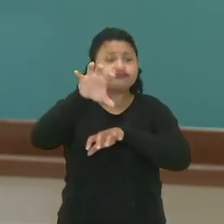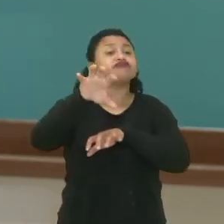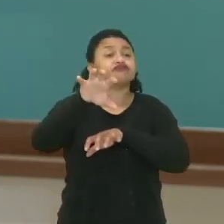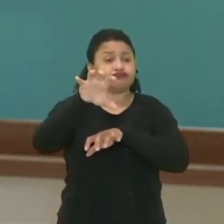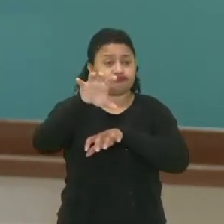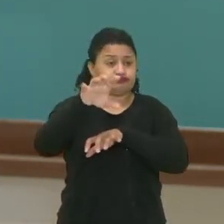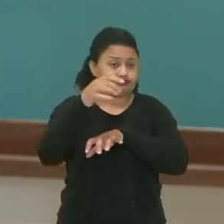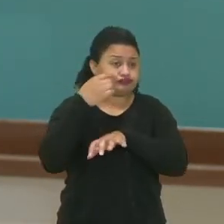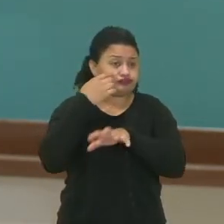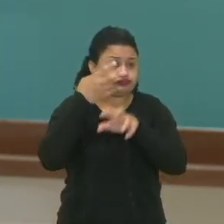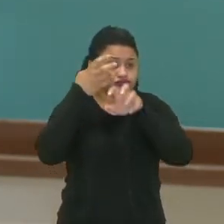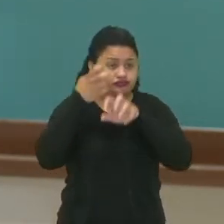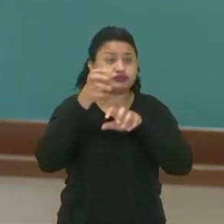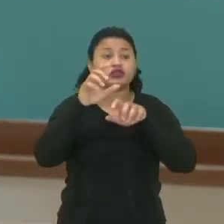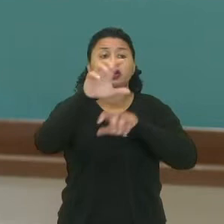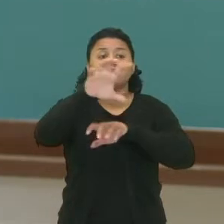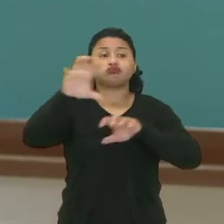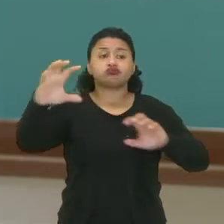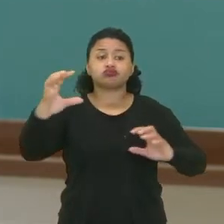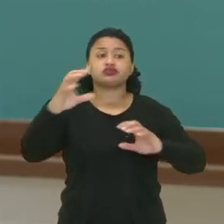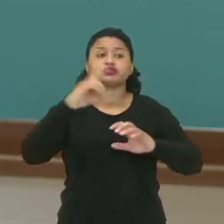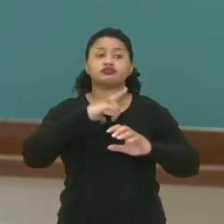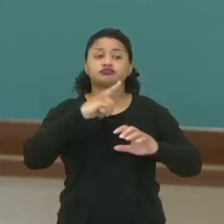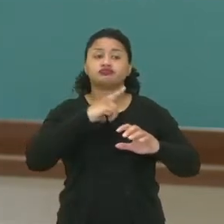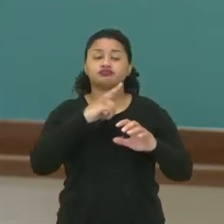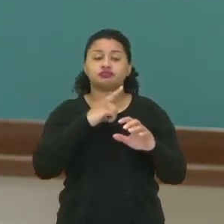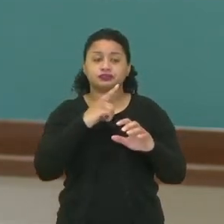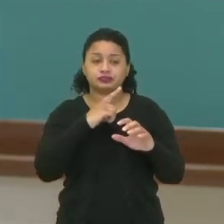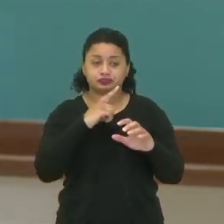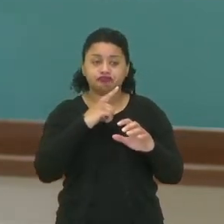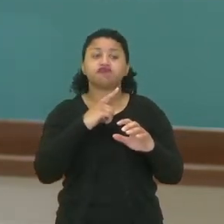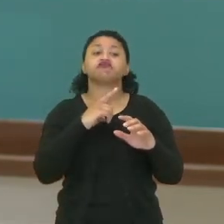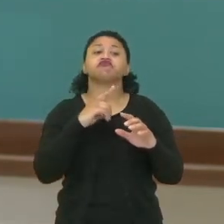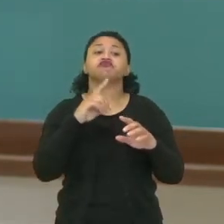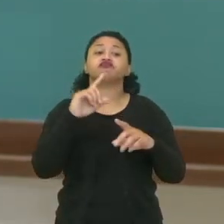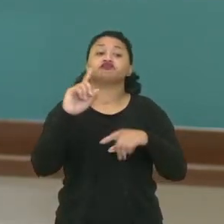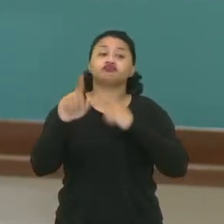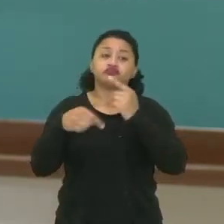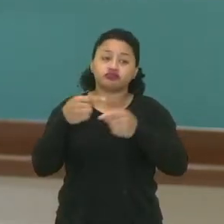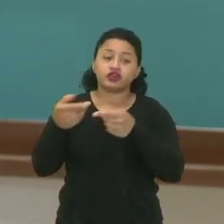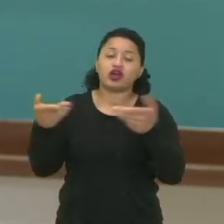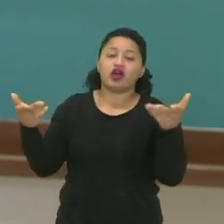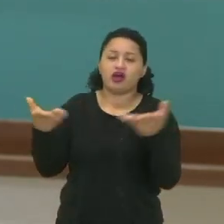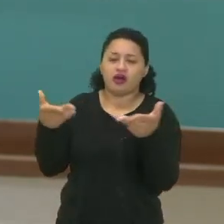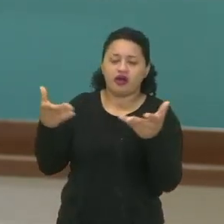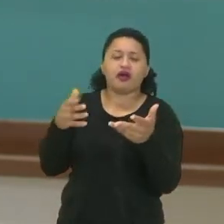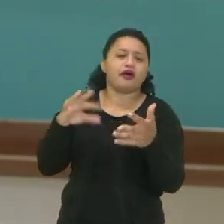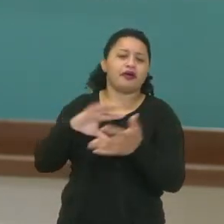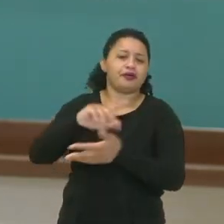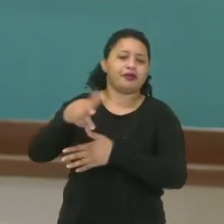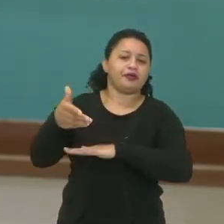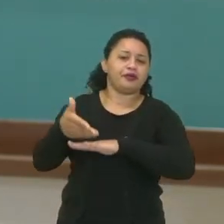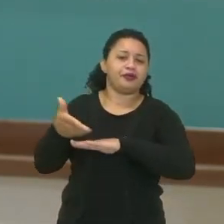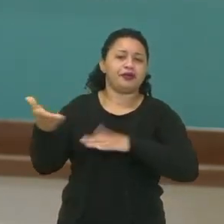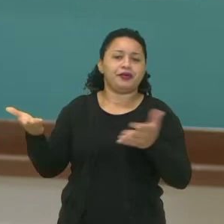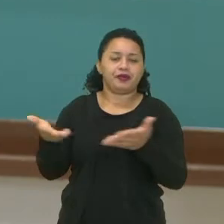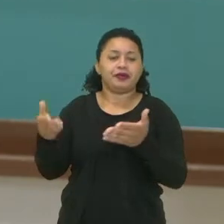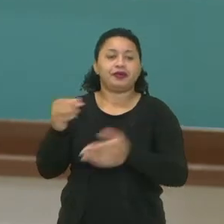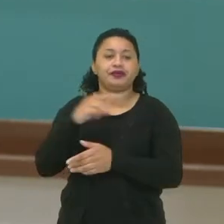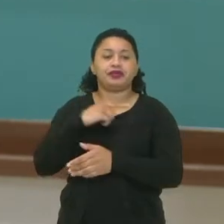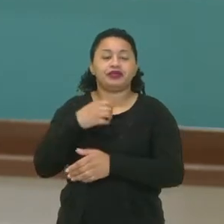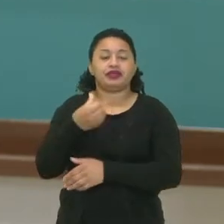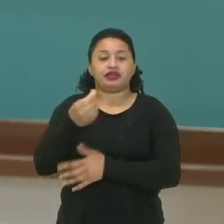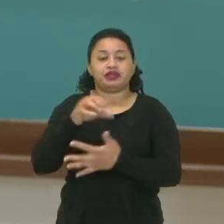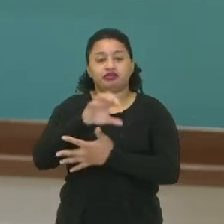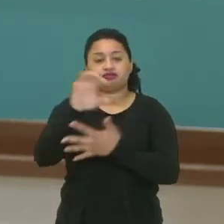qual massas de terras veio aí o continente africano. E no mundo moderno temos 6 continentes, que também estão